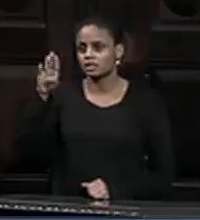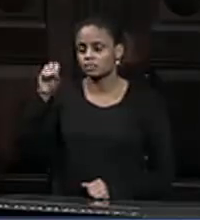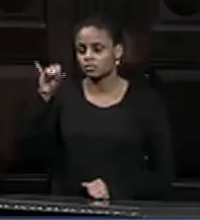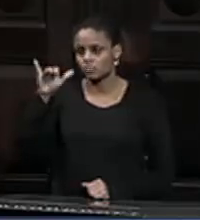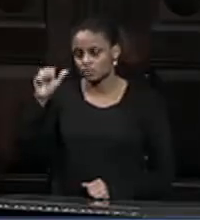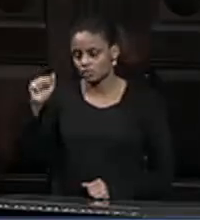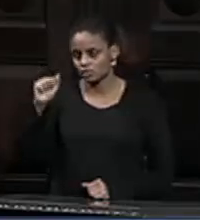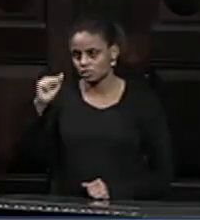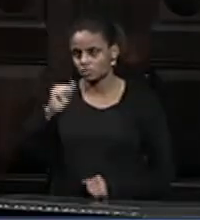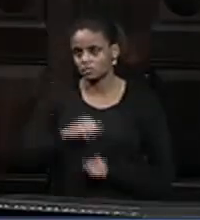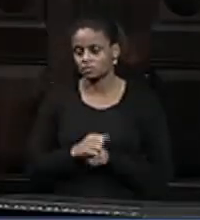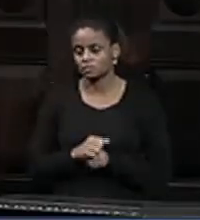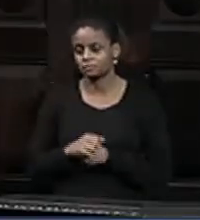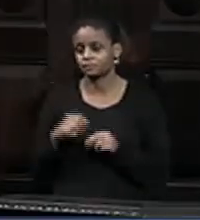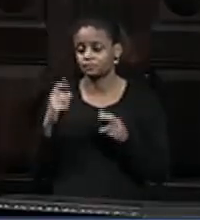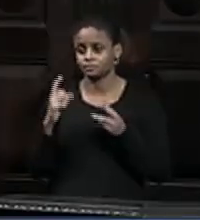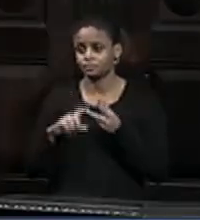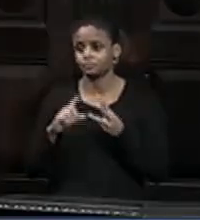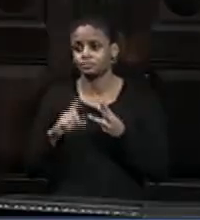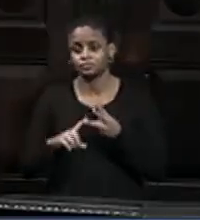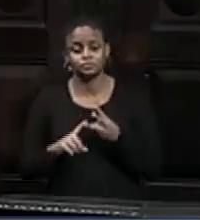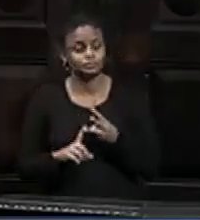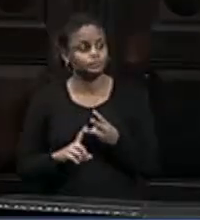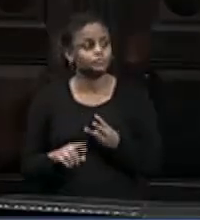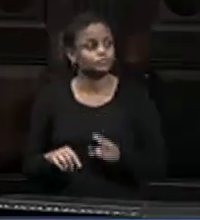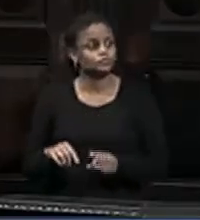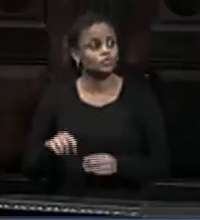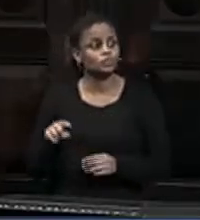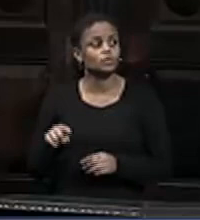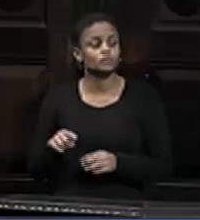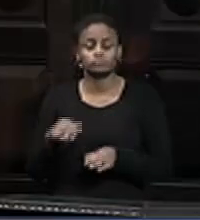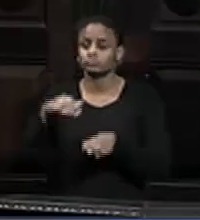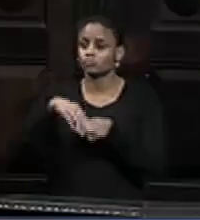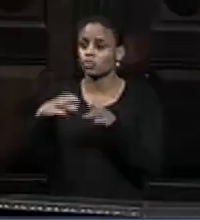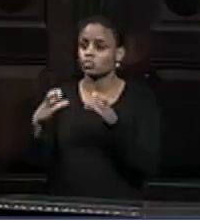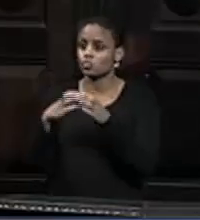Tem aqui um membro do Conselho